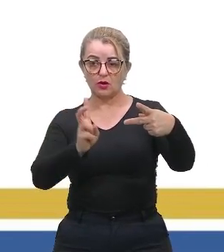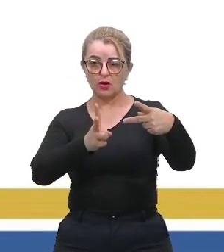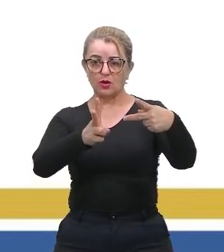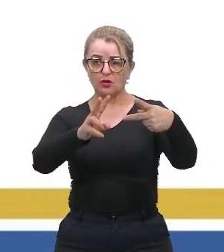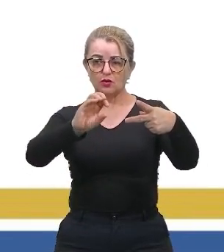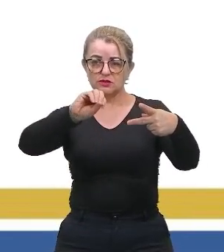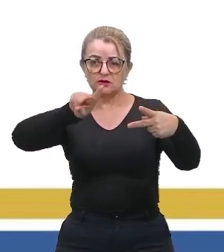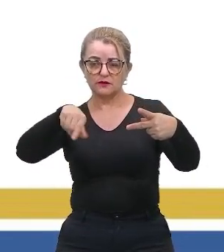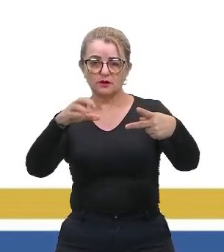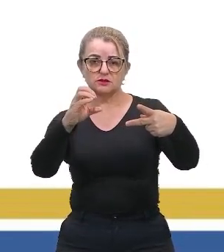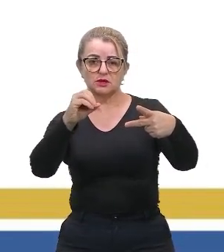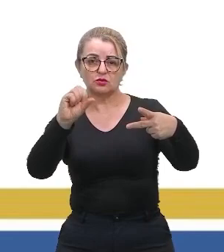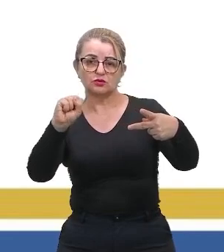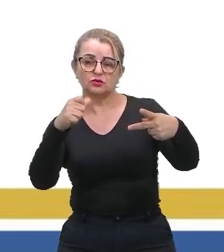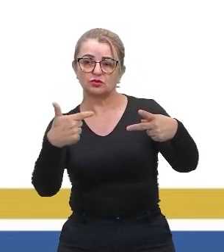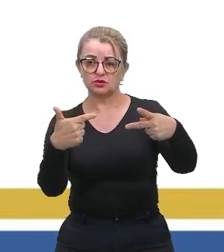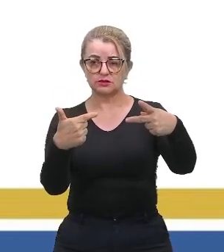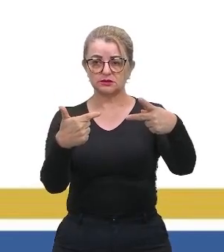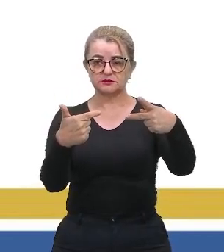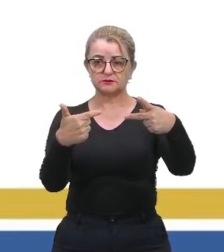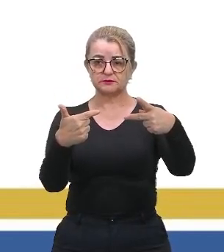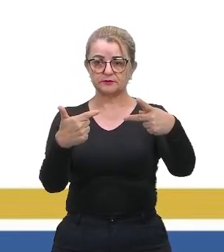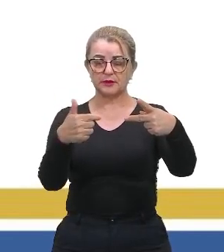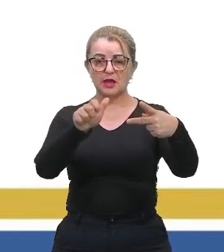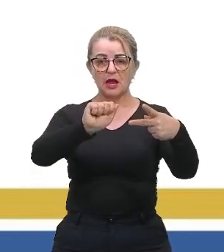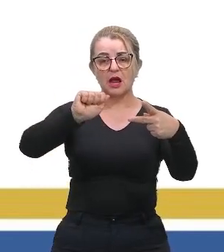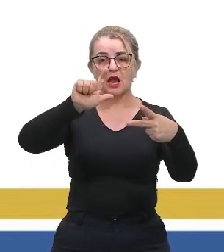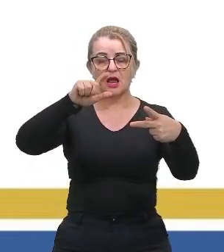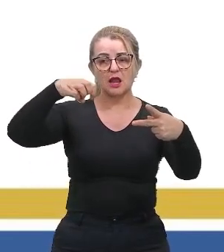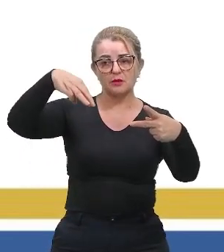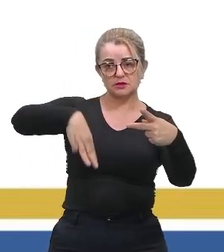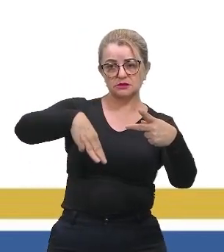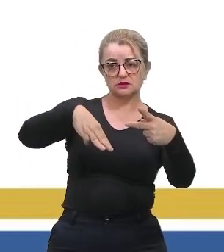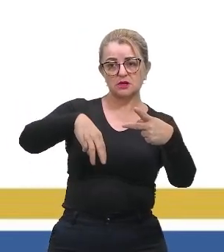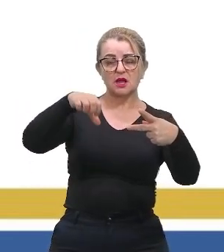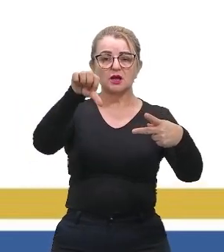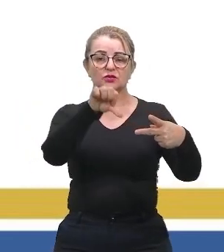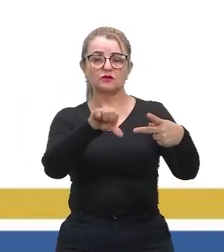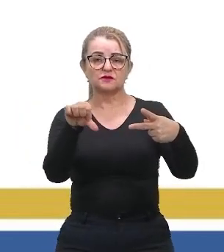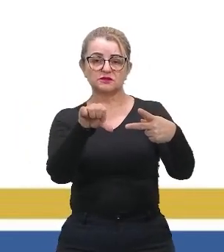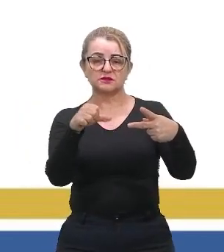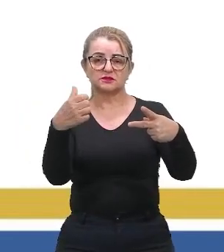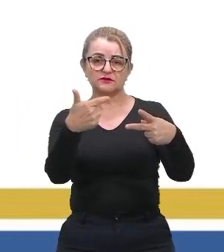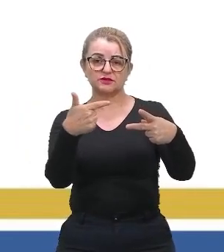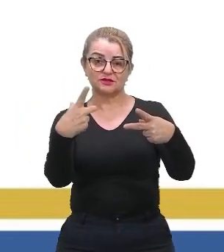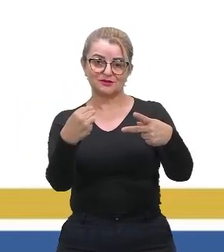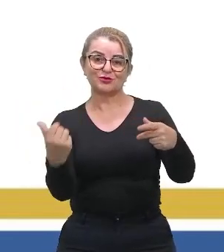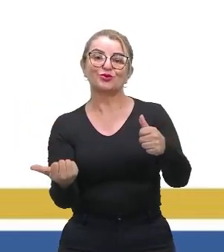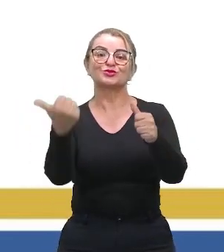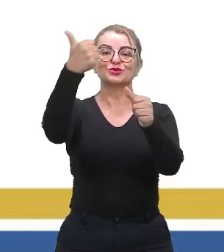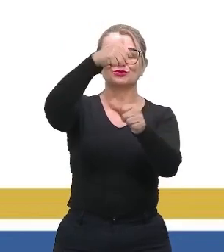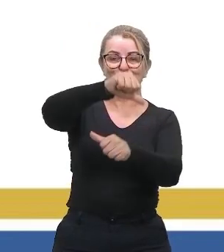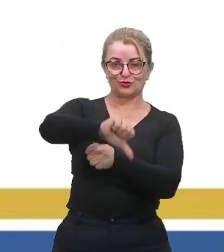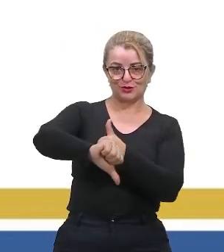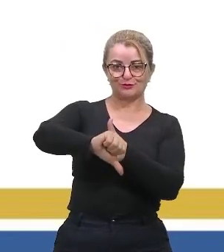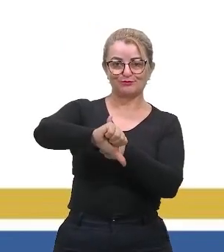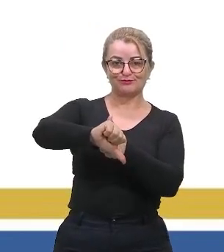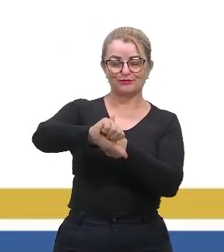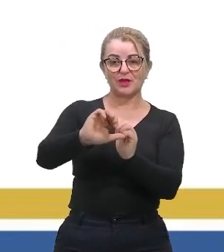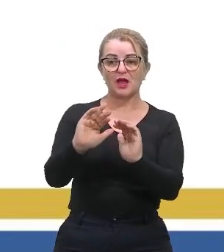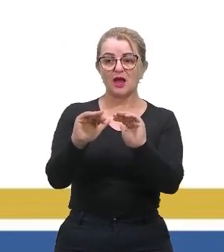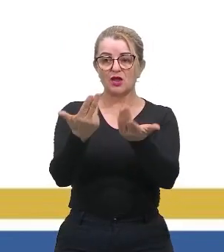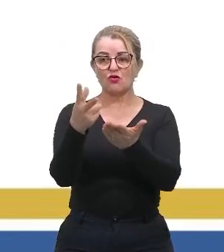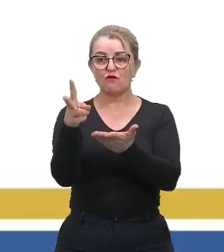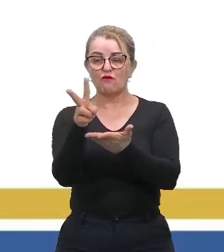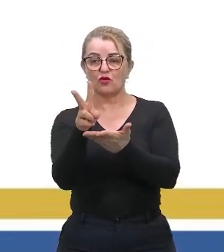vale 0,082, a temperatura 923, porque eu já converti, presta atenção. E o